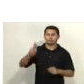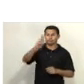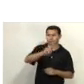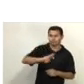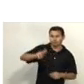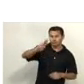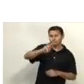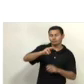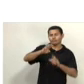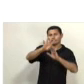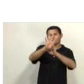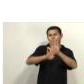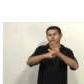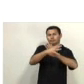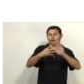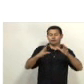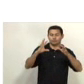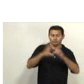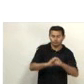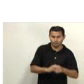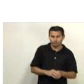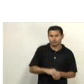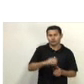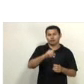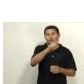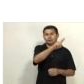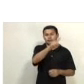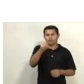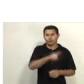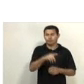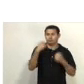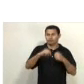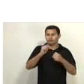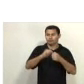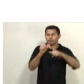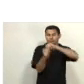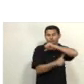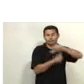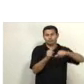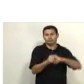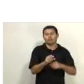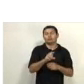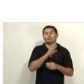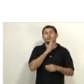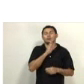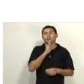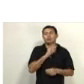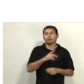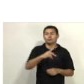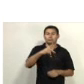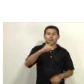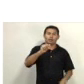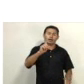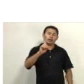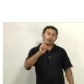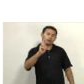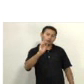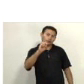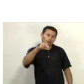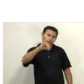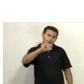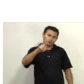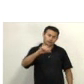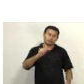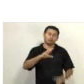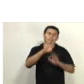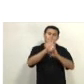utilizar a tabela anexo, que é a tabela Z, eu preciso fazer uma conversão, que é chamada de padronização, porque essa